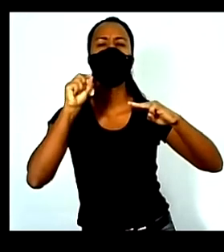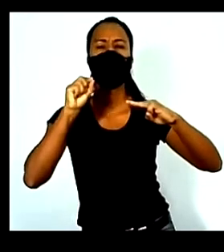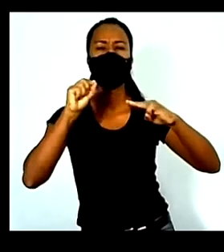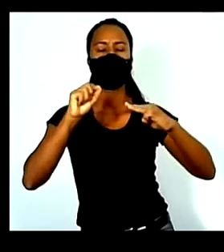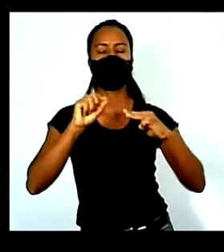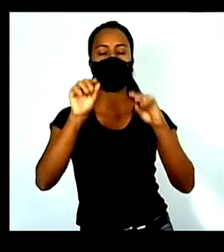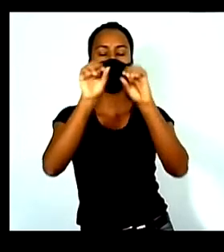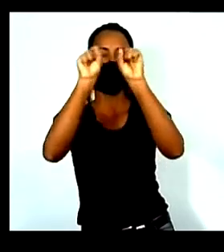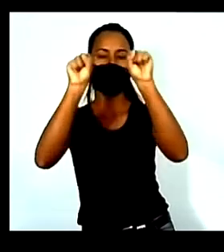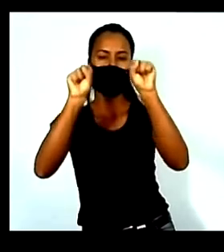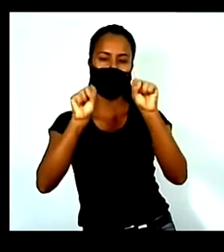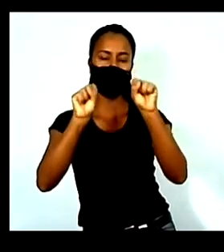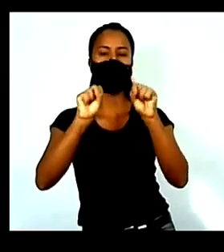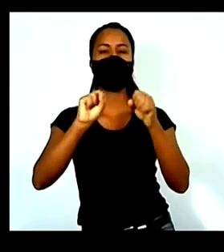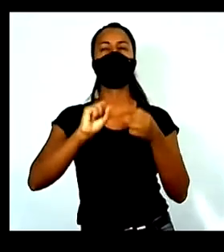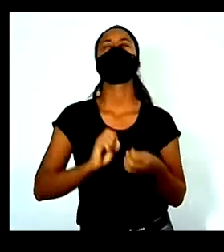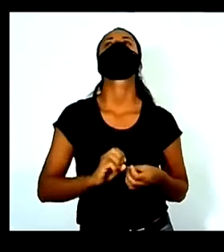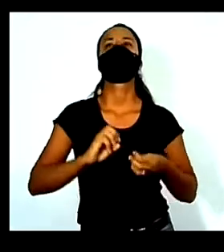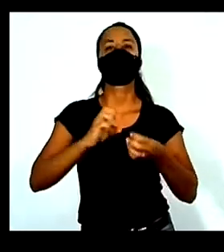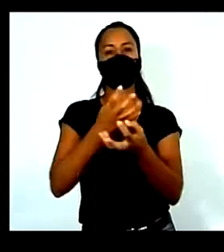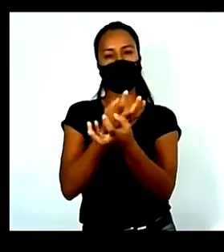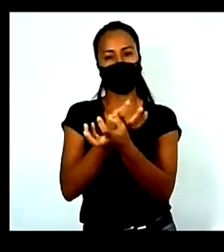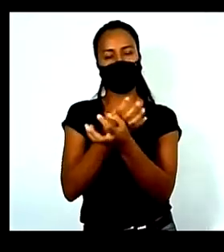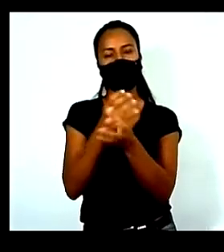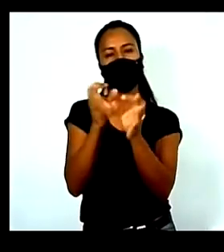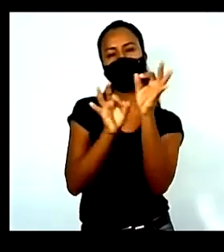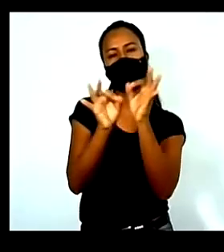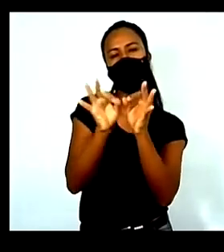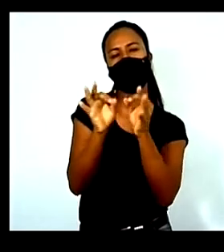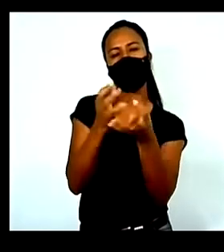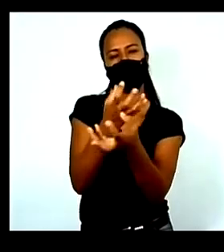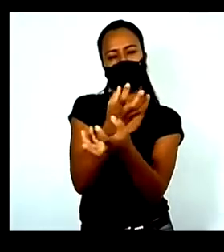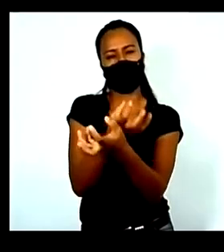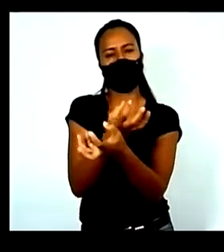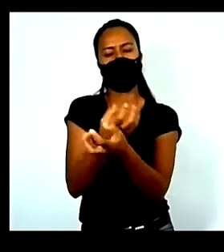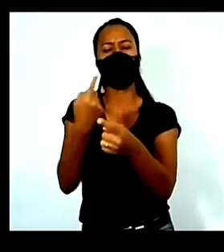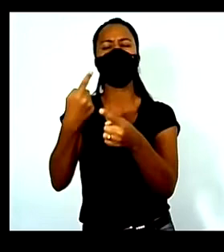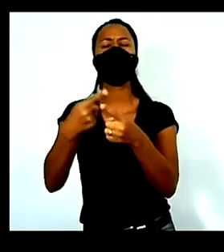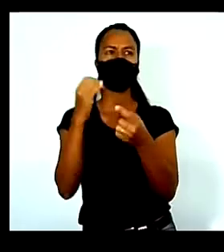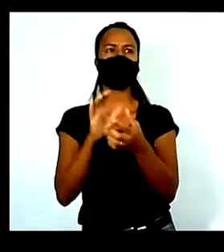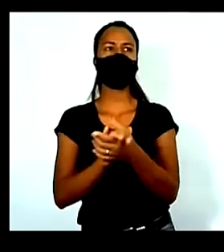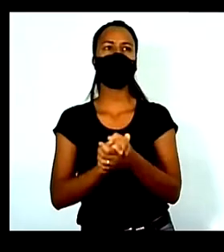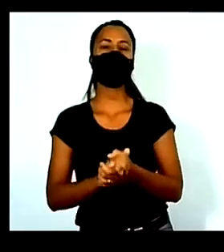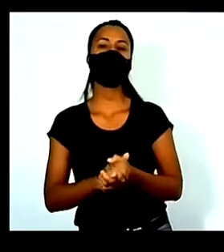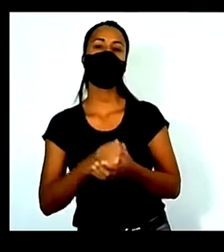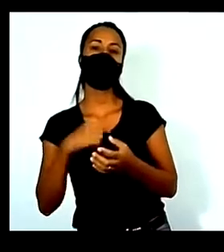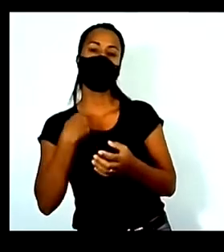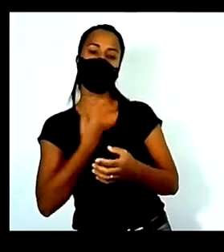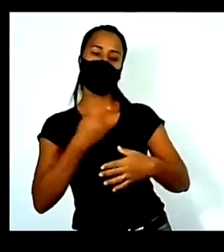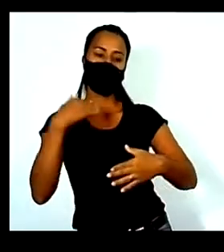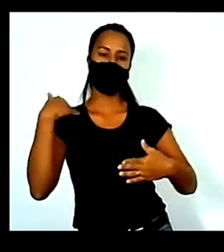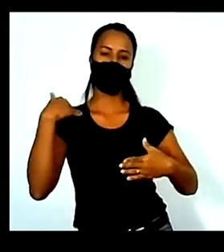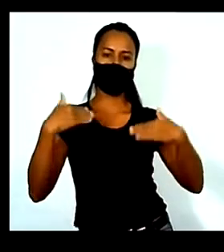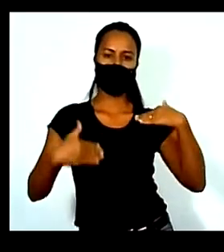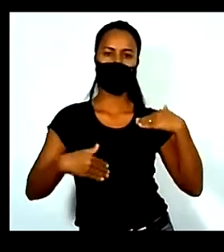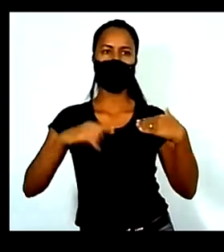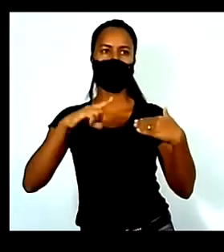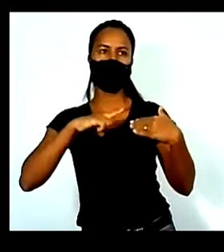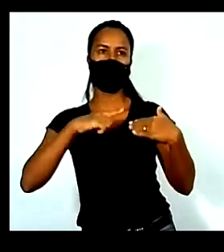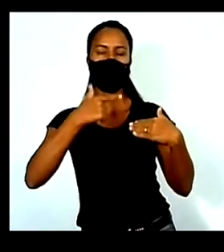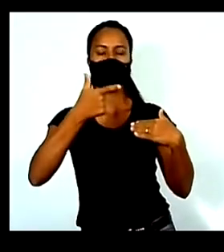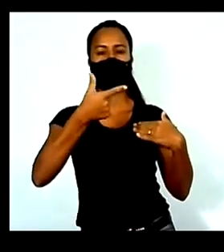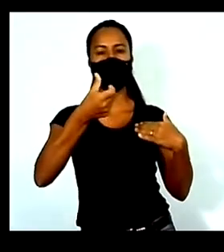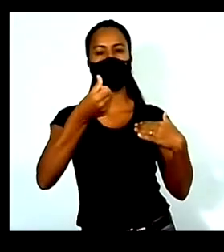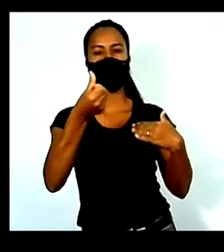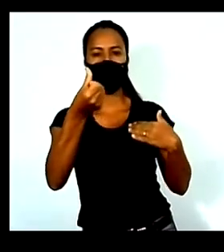sistema esquelético ele é formado por ossos, certo? E para que é que servem esses ossos? Nosso corpo ele tem em média